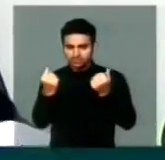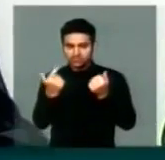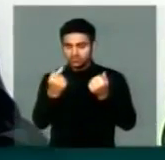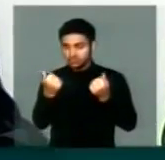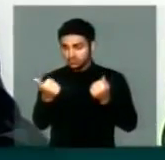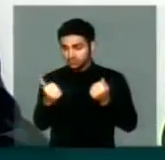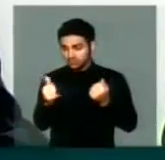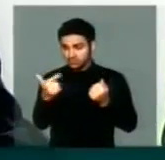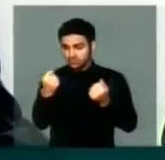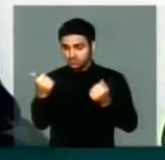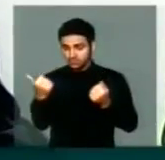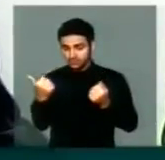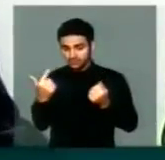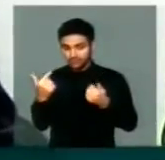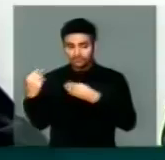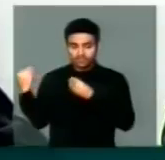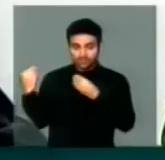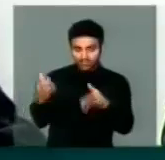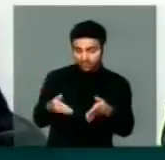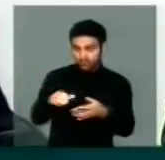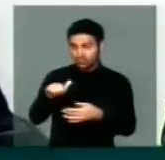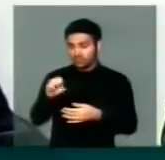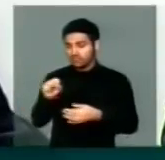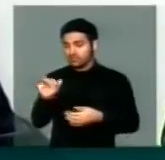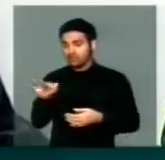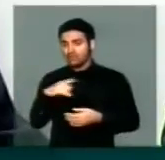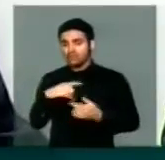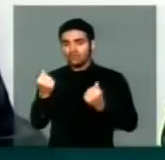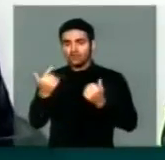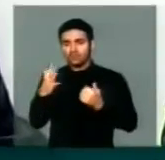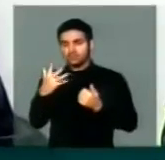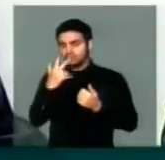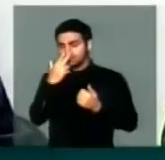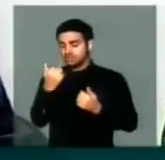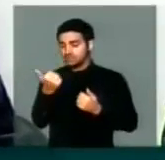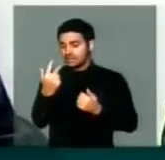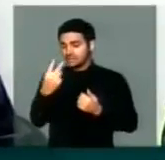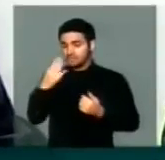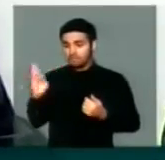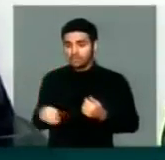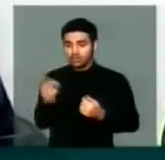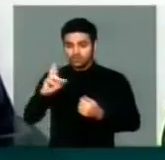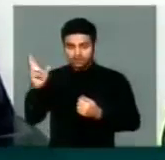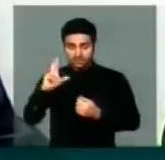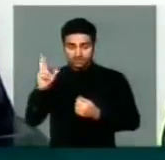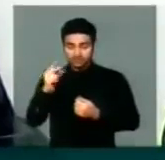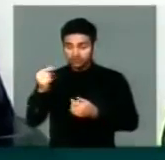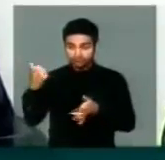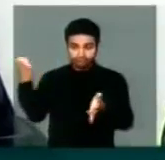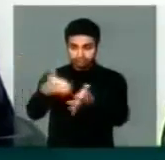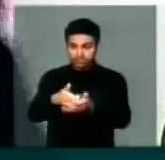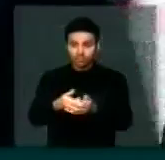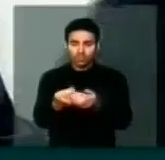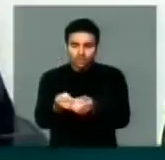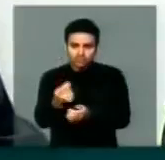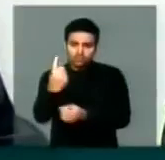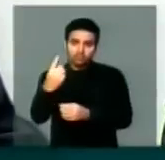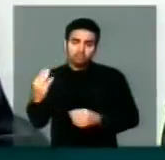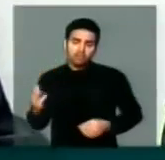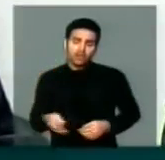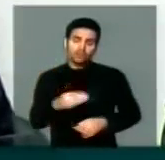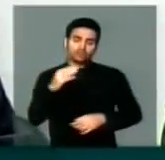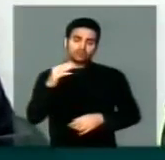2011 e 2012, Jaime entregou a pedido de Youssef quantia de aproximadamente 13 milhões de reais em espécie, quase $1 milhão,